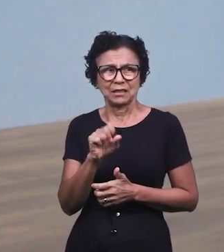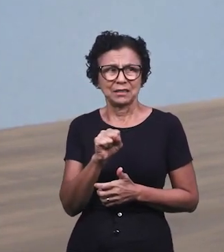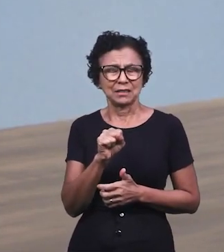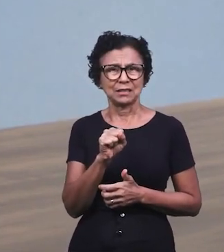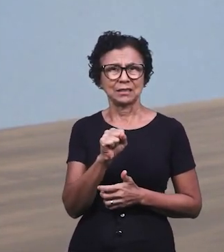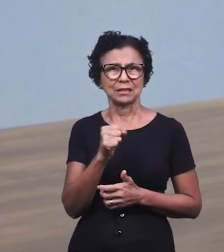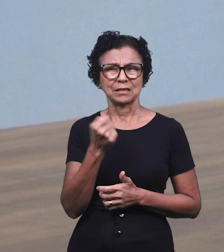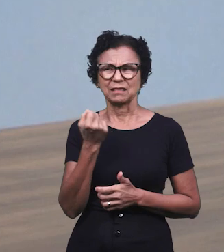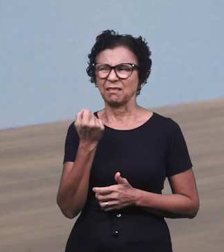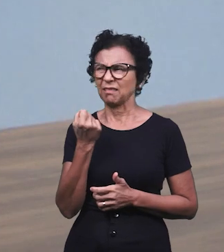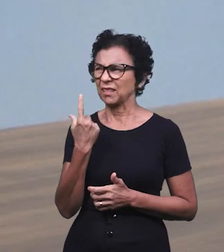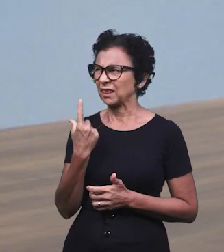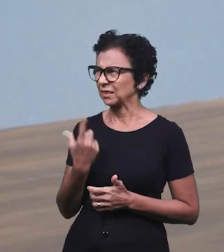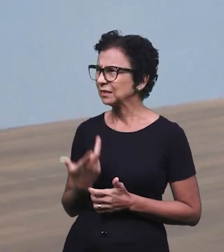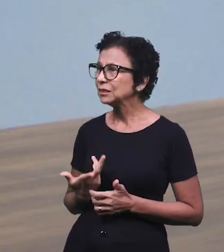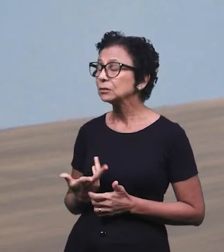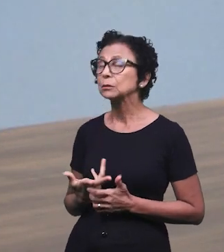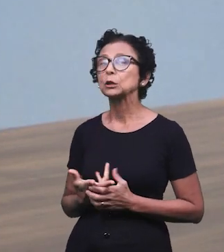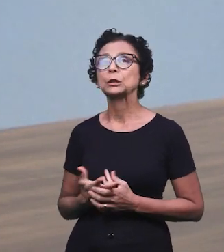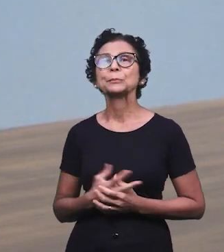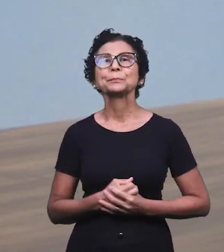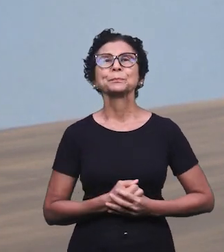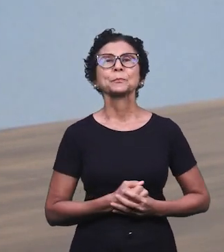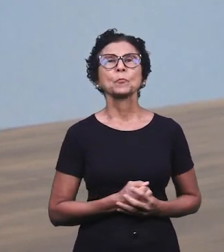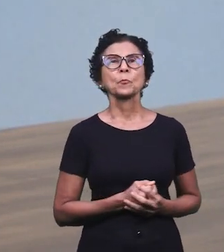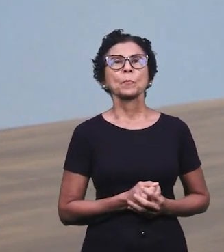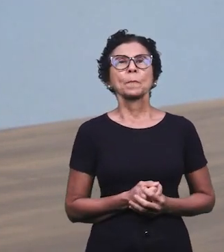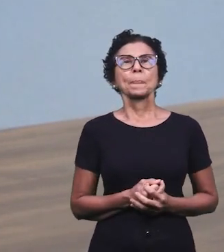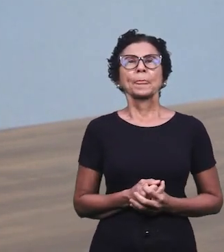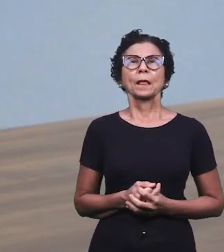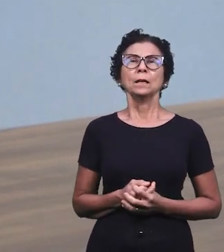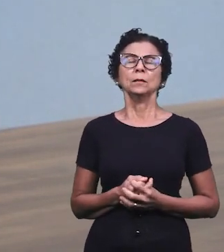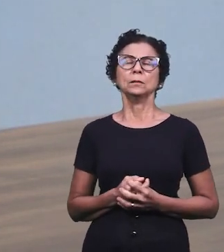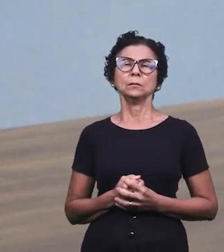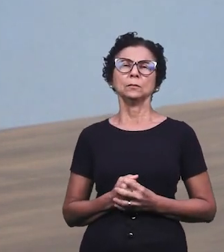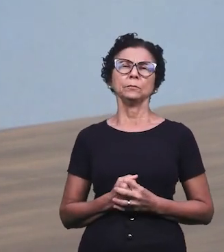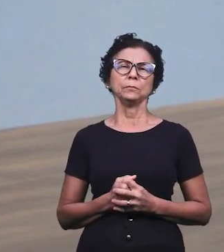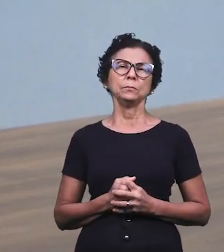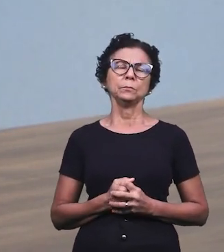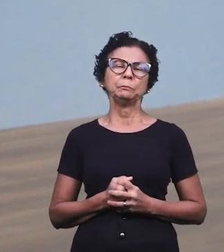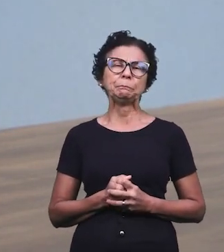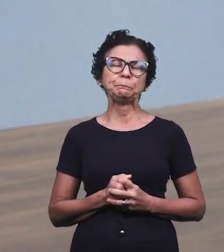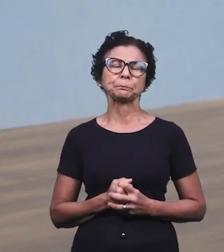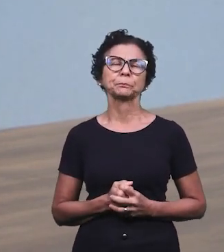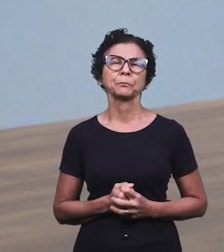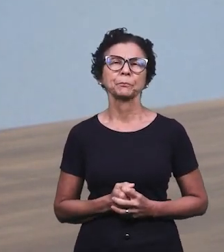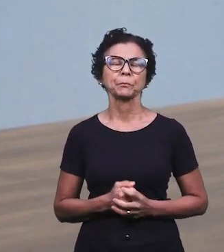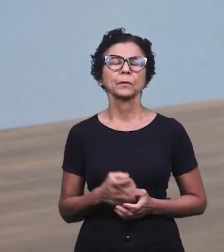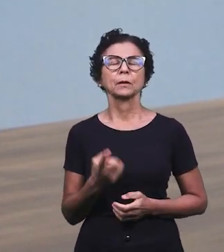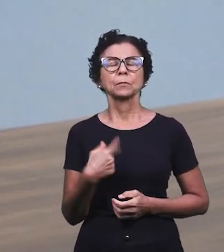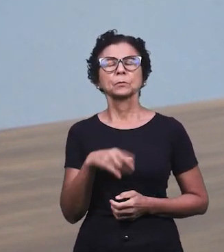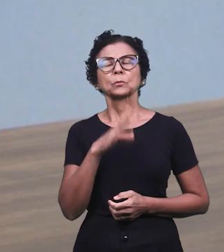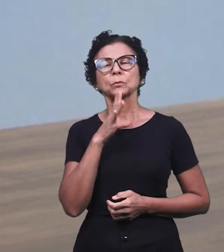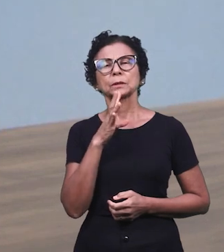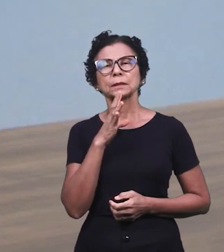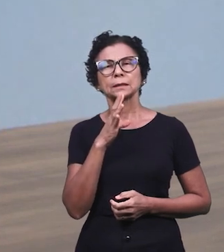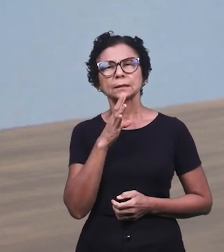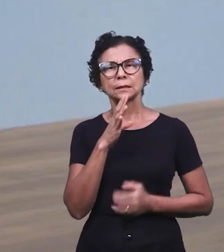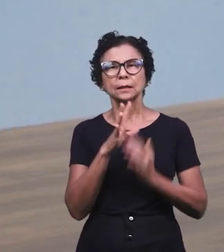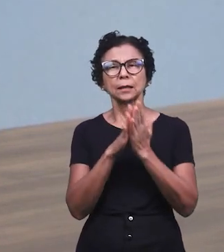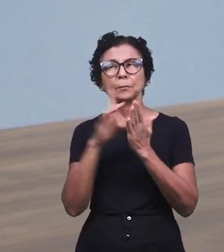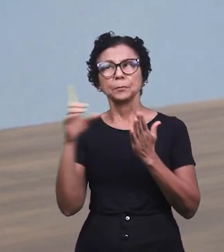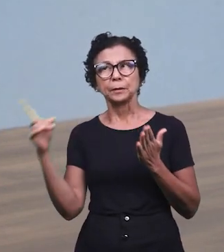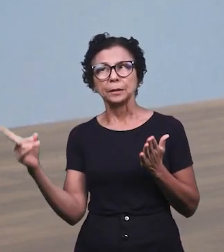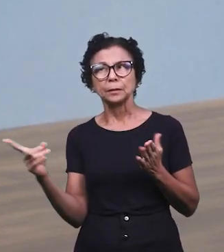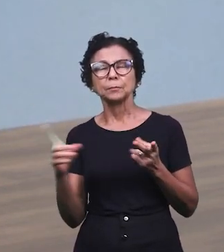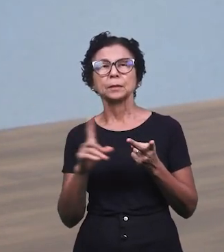esse ensino, né, de conhecer a palavra, de conhecer os louvores, saber o que significa, sempre no sentido bíblico,